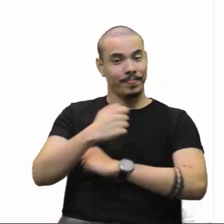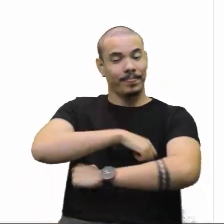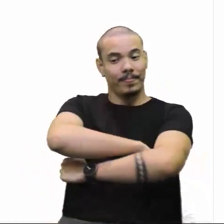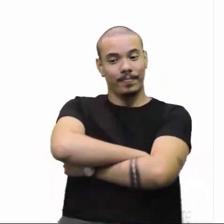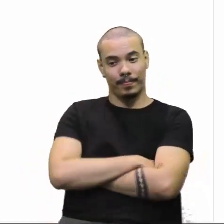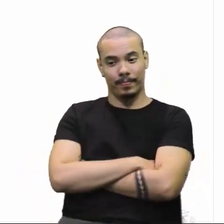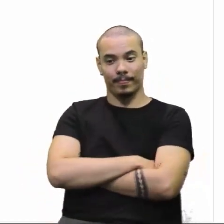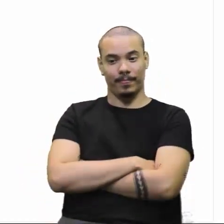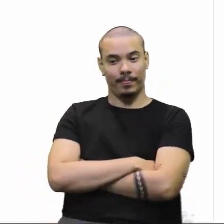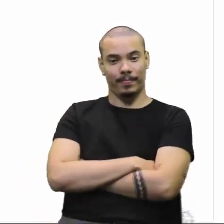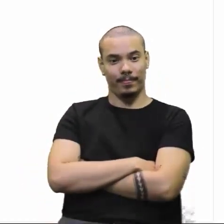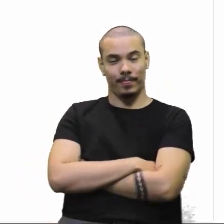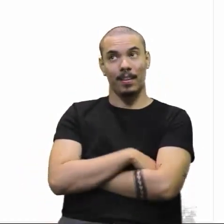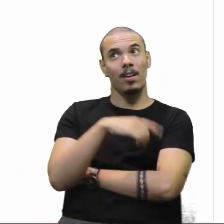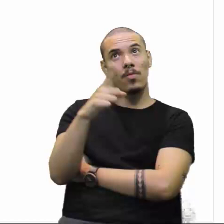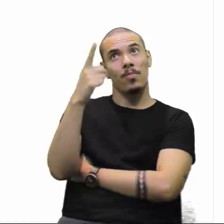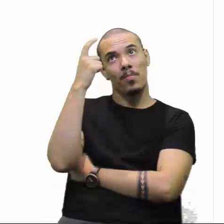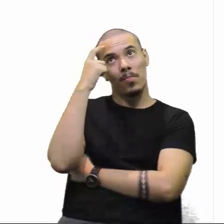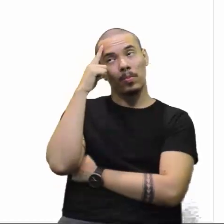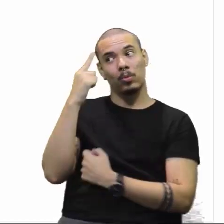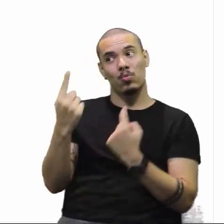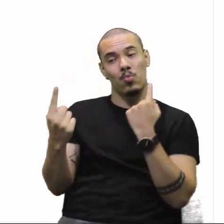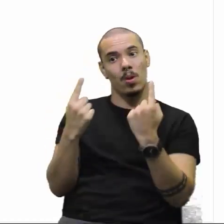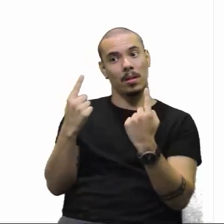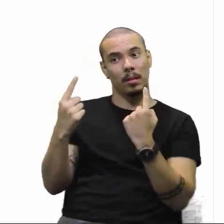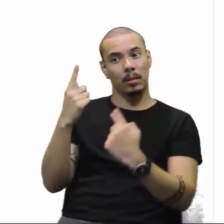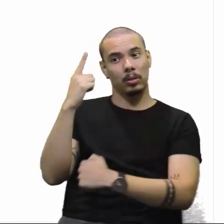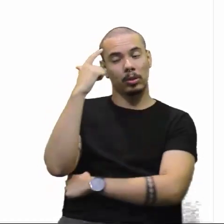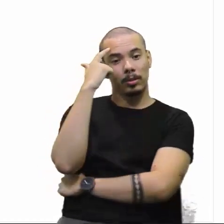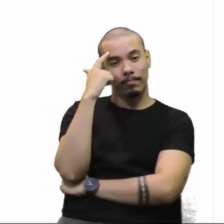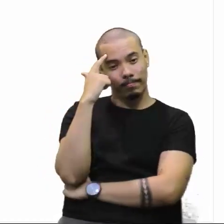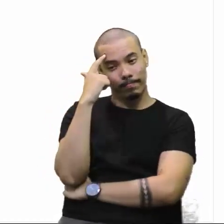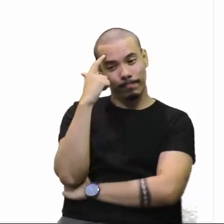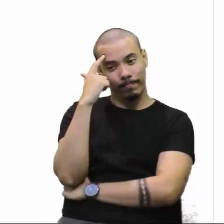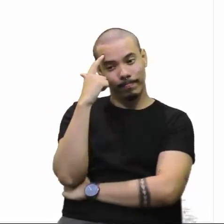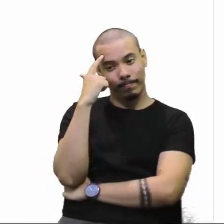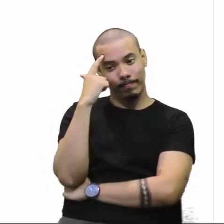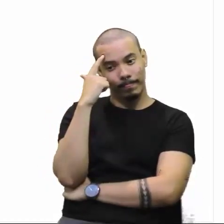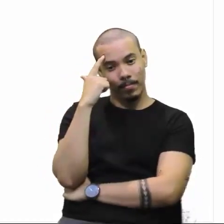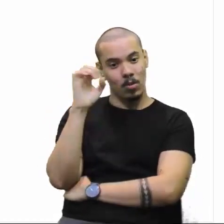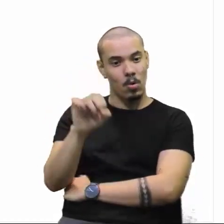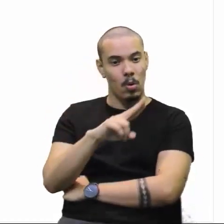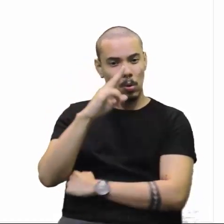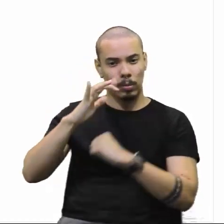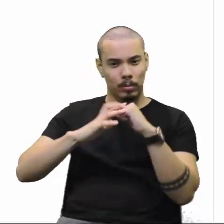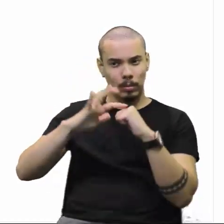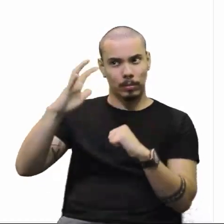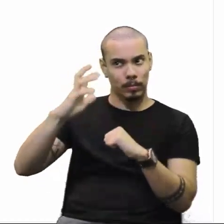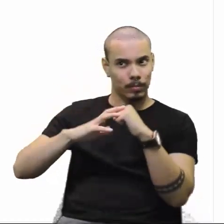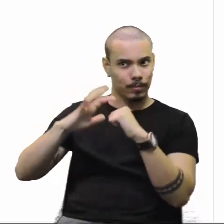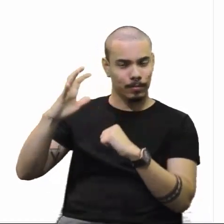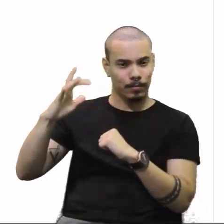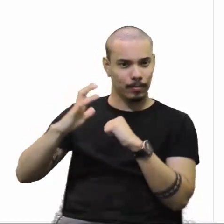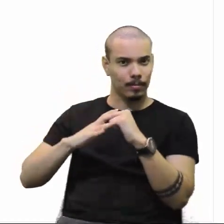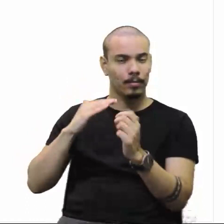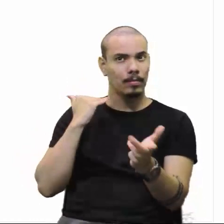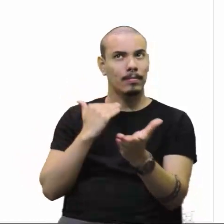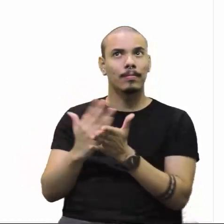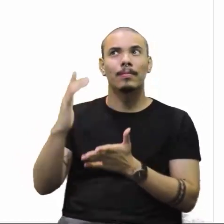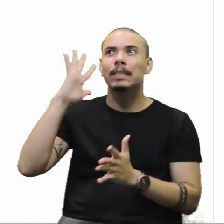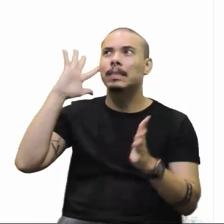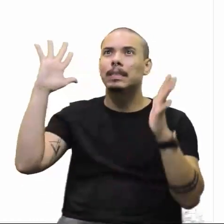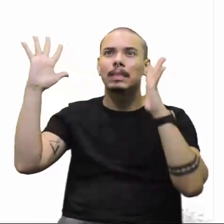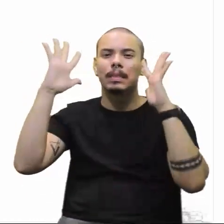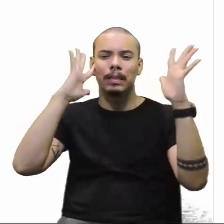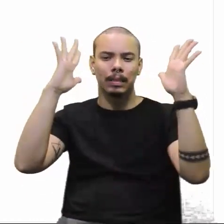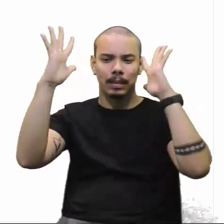pensar, poxa, uma teoria da dualidade onda-partícula, ondas eletromagnéticas, aí começa a fazer uma teoria